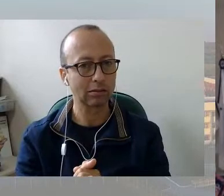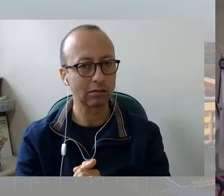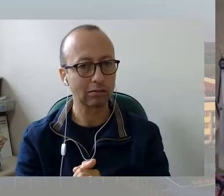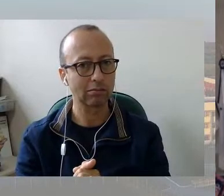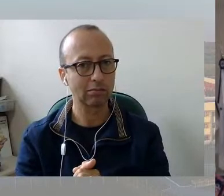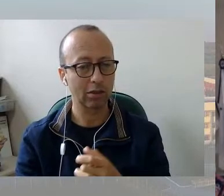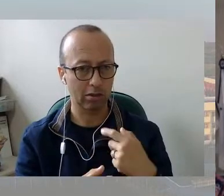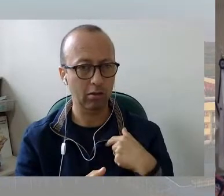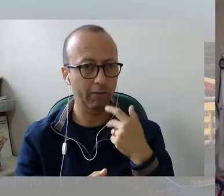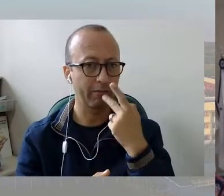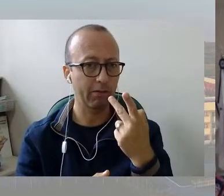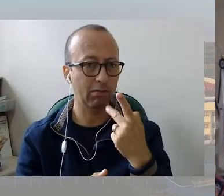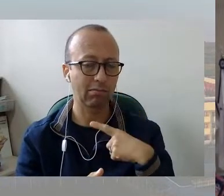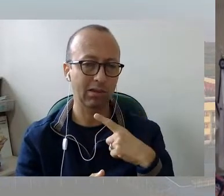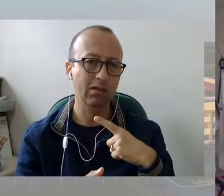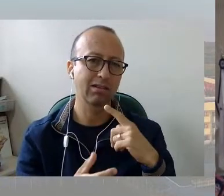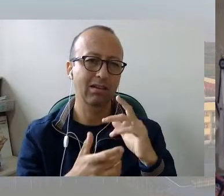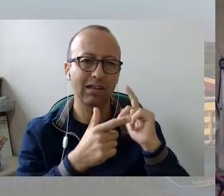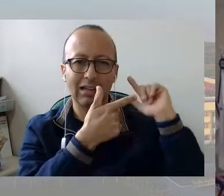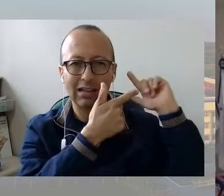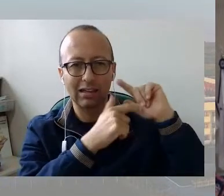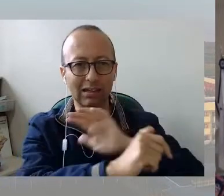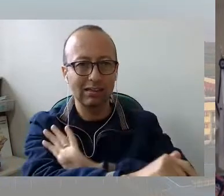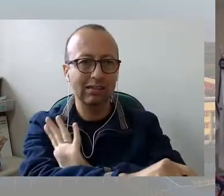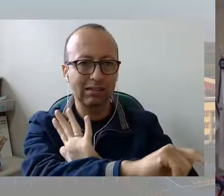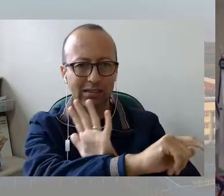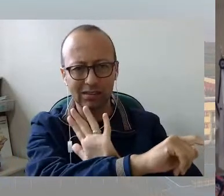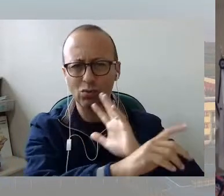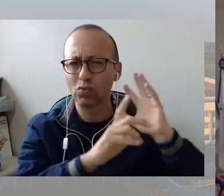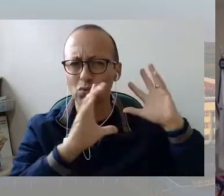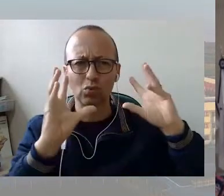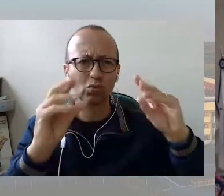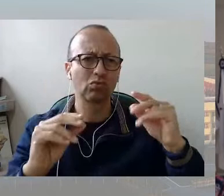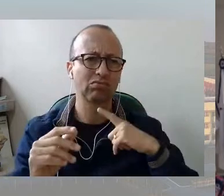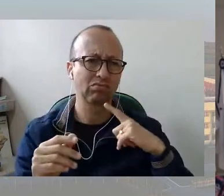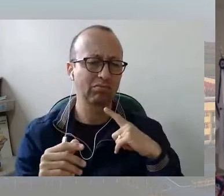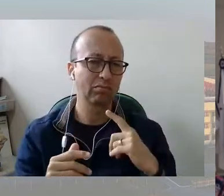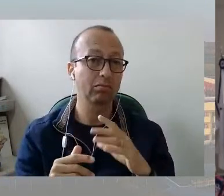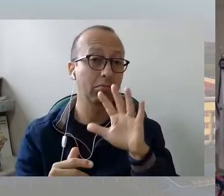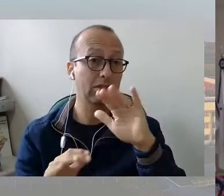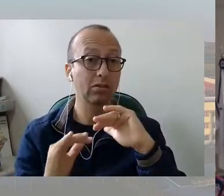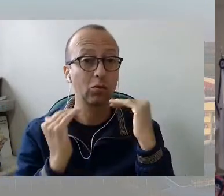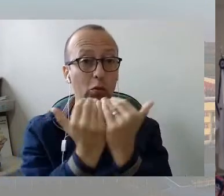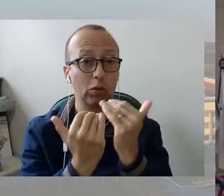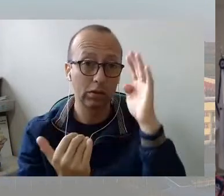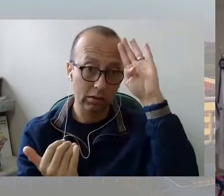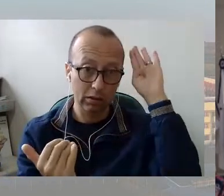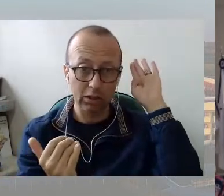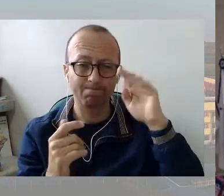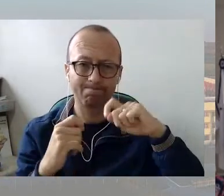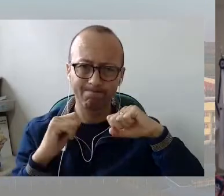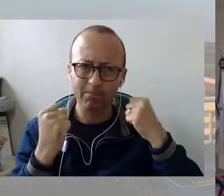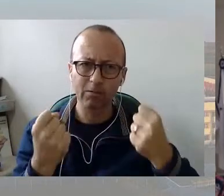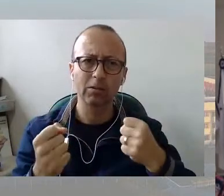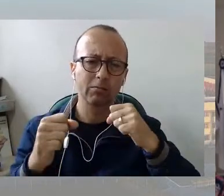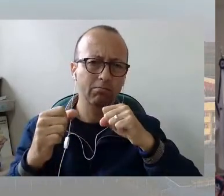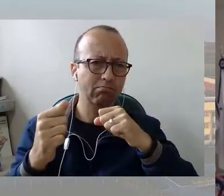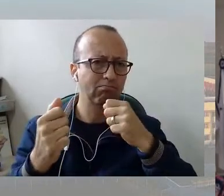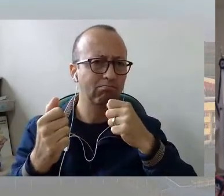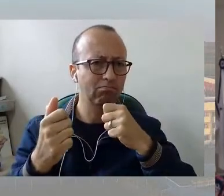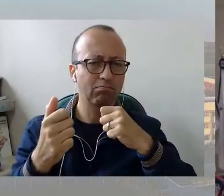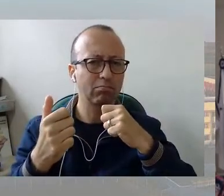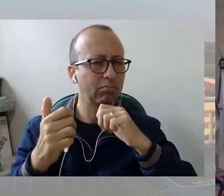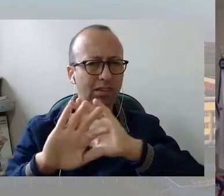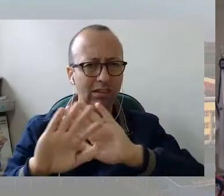tudo estruturalmente. Mas depende de nós, comunidade acadêmica, combatê-lo. Sim, nossa instituição e outras